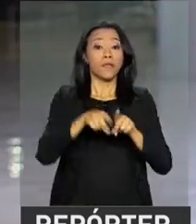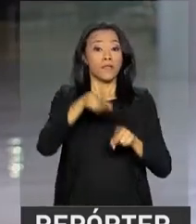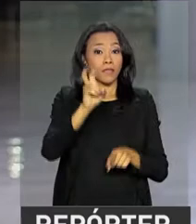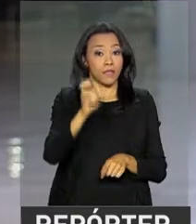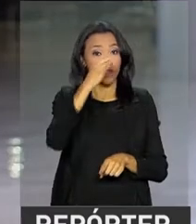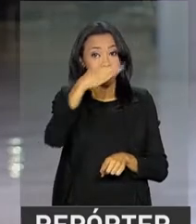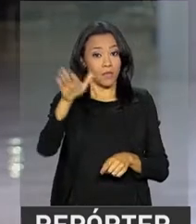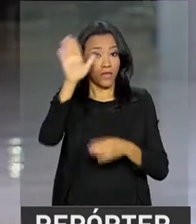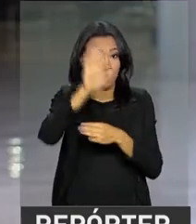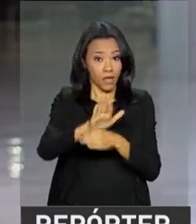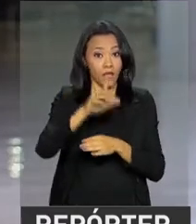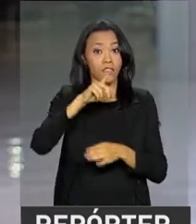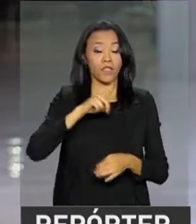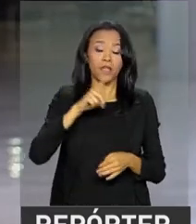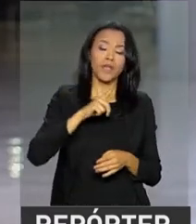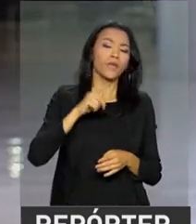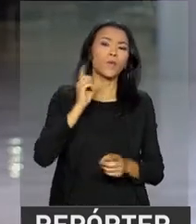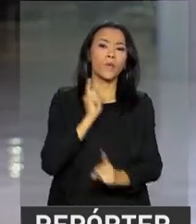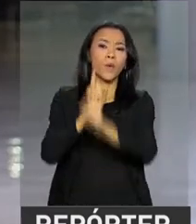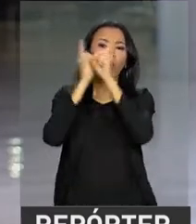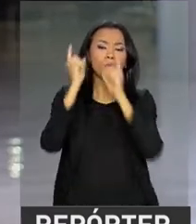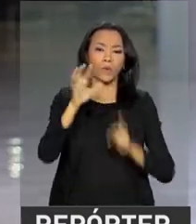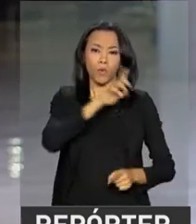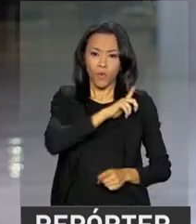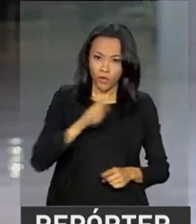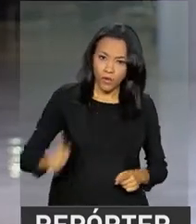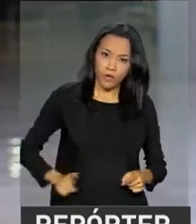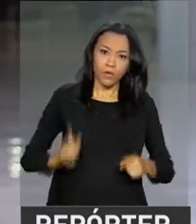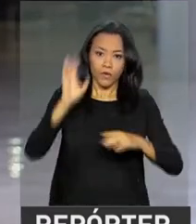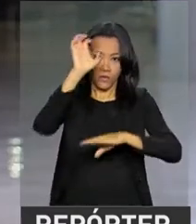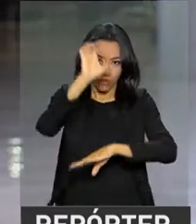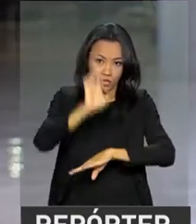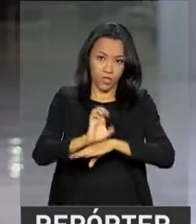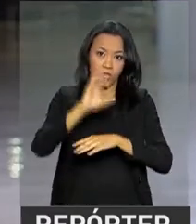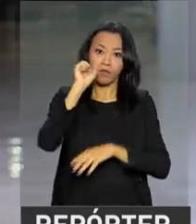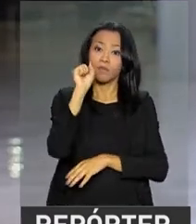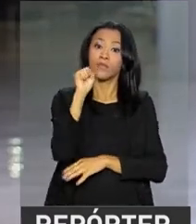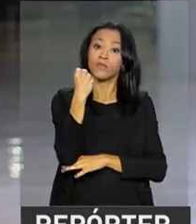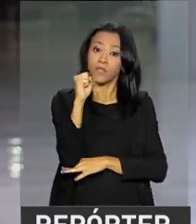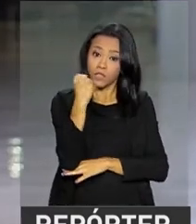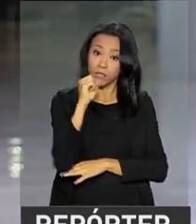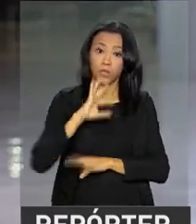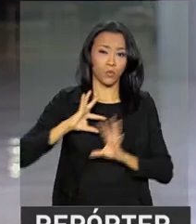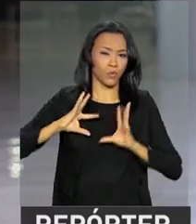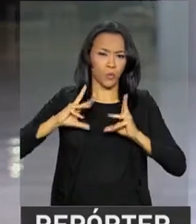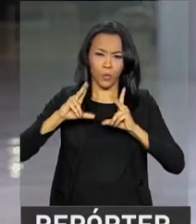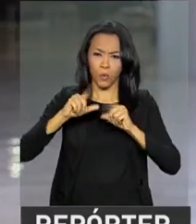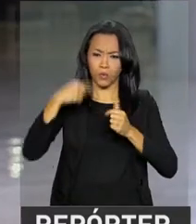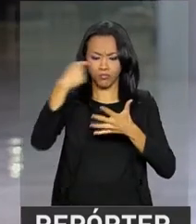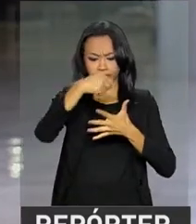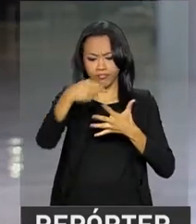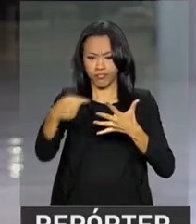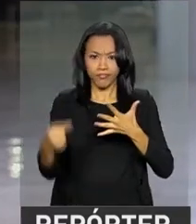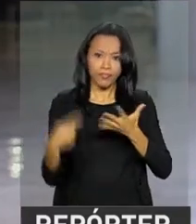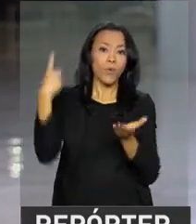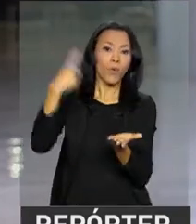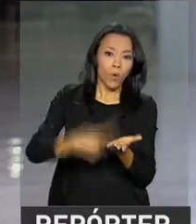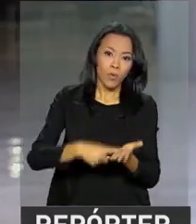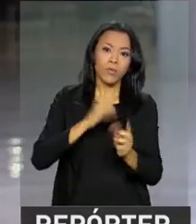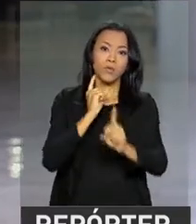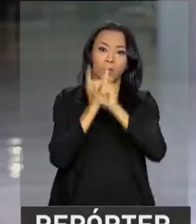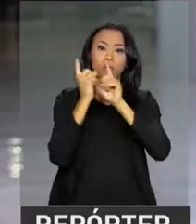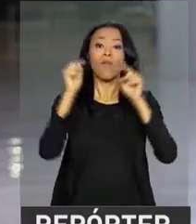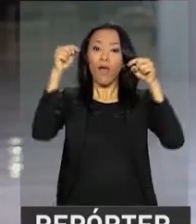com o governador de sergipe jackson barreto todos esses compromissos serão aqui mesmo no palácio do